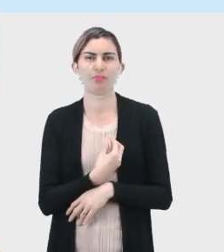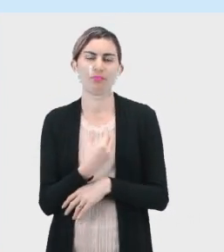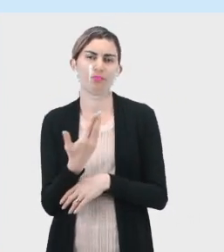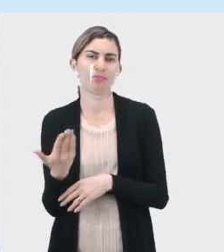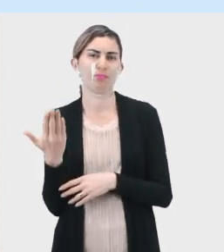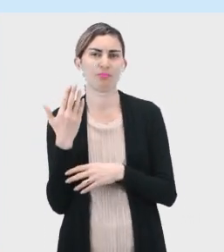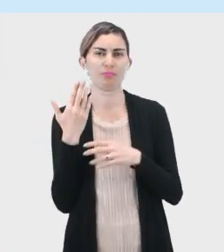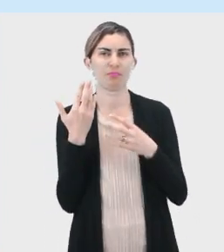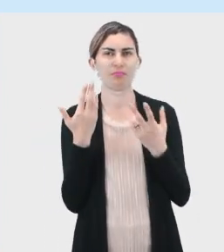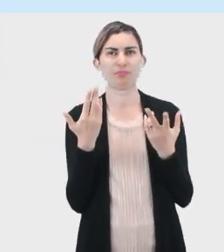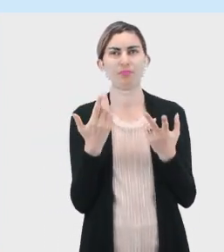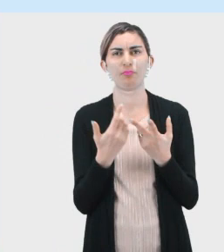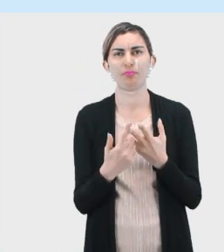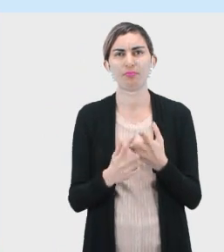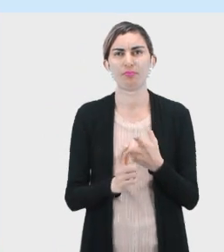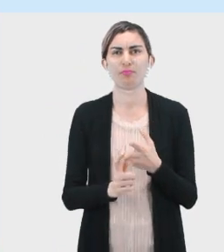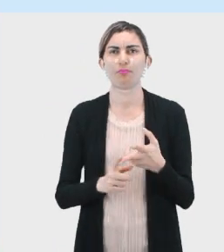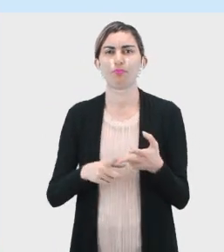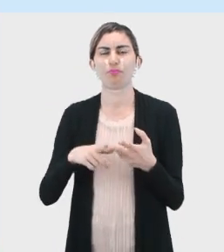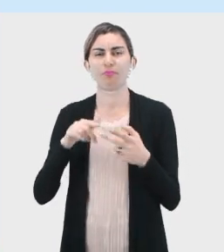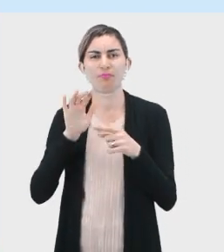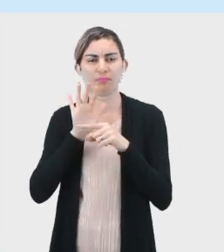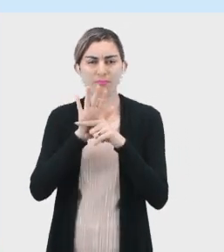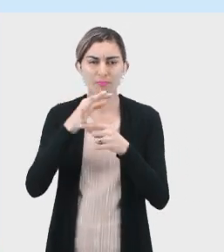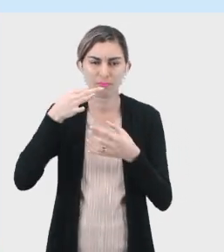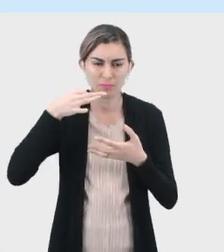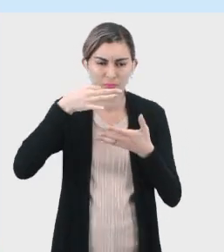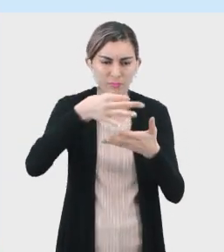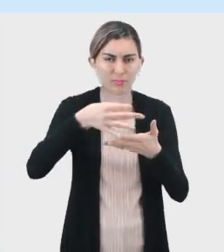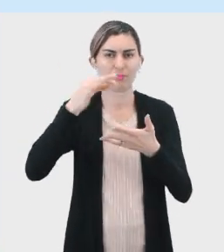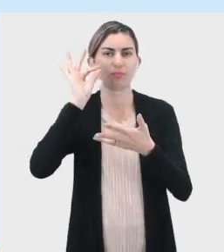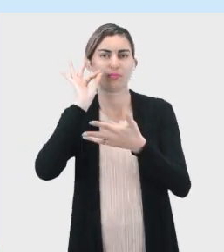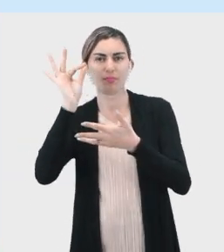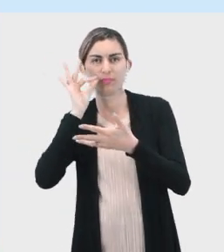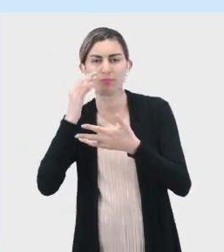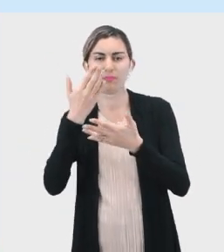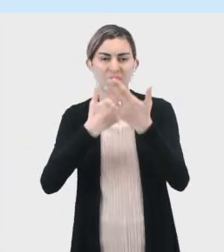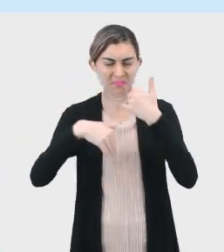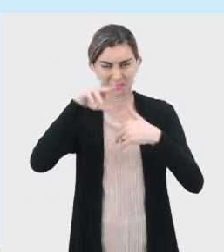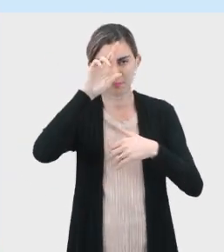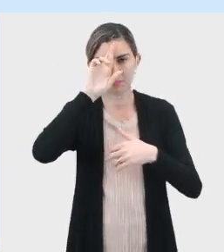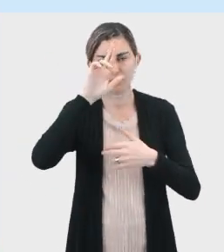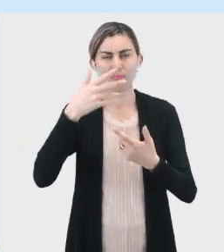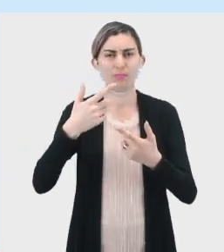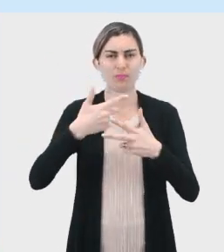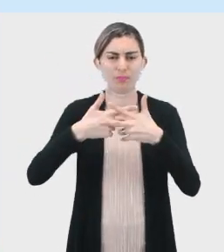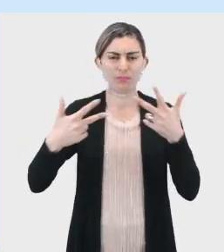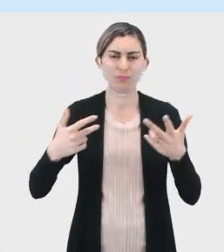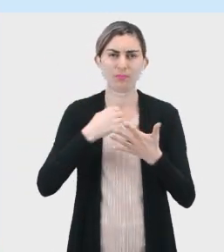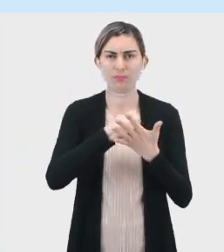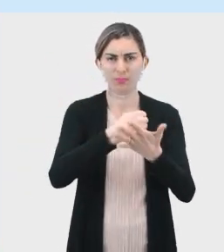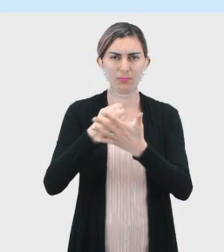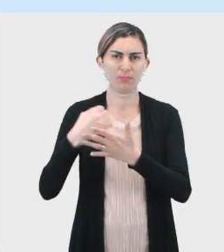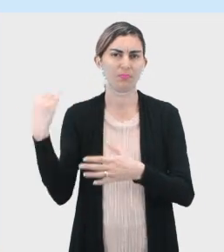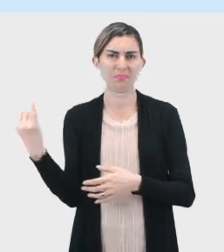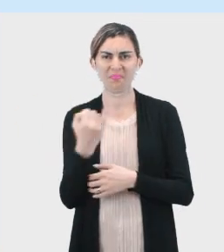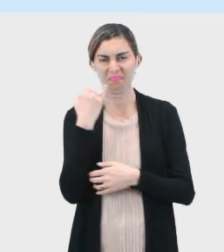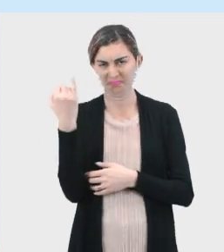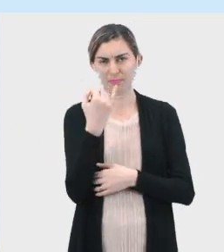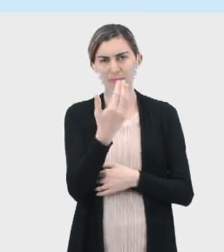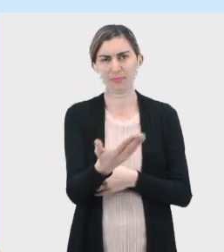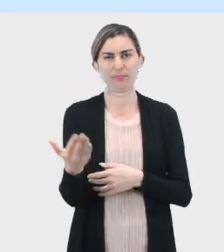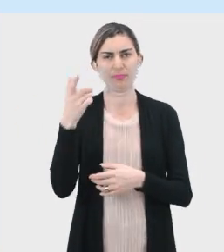vida. Seja com um resfriado, seja com um chazinho, um café, um almoço. as pequenas coisas são